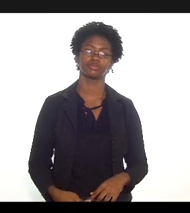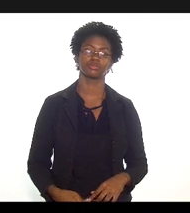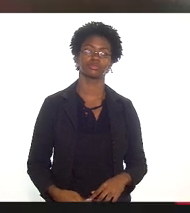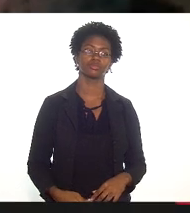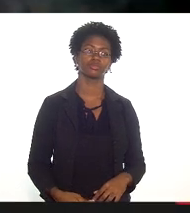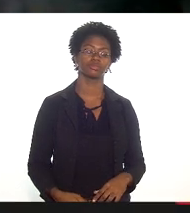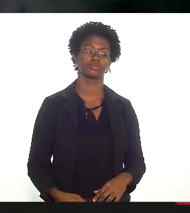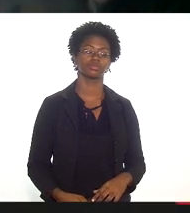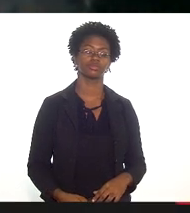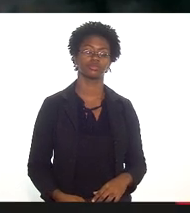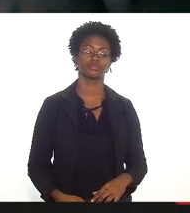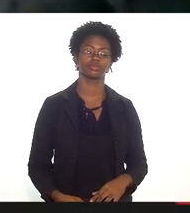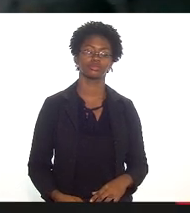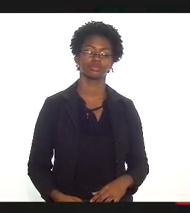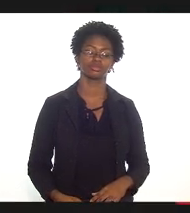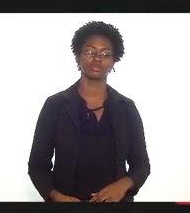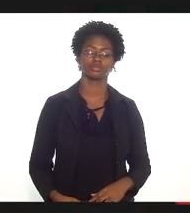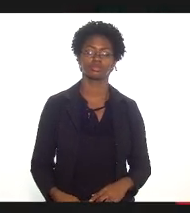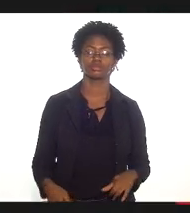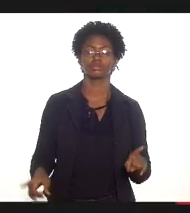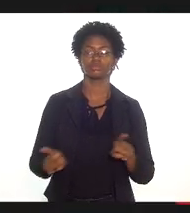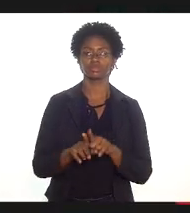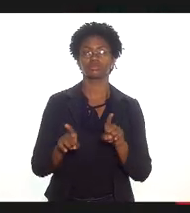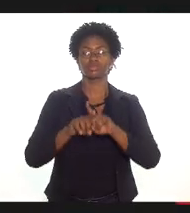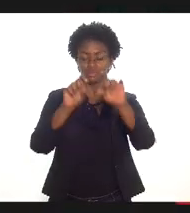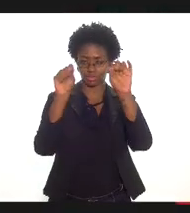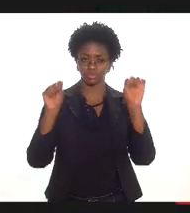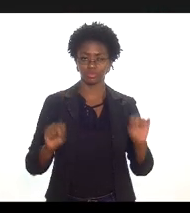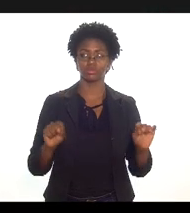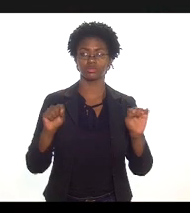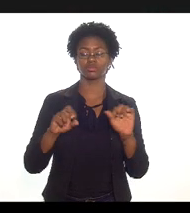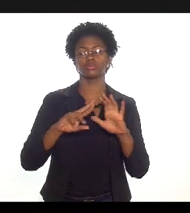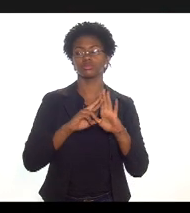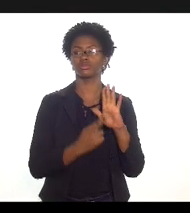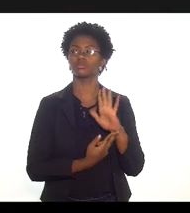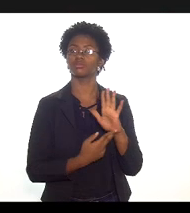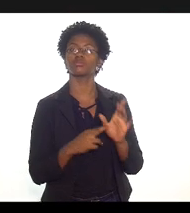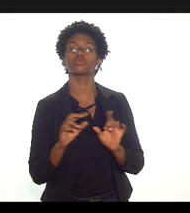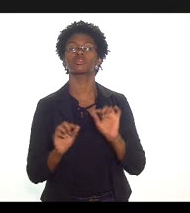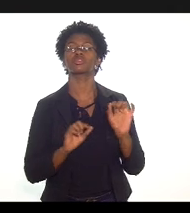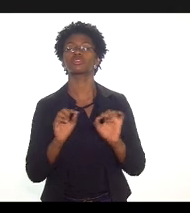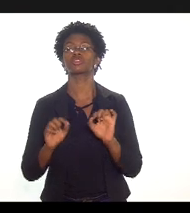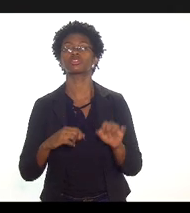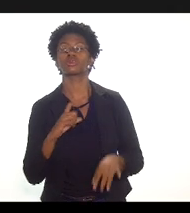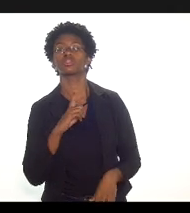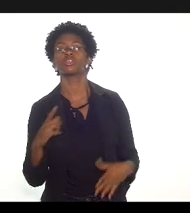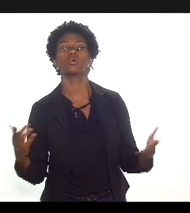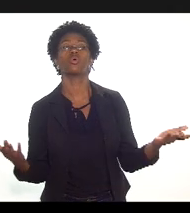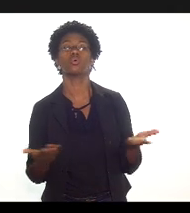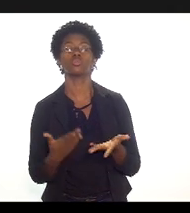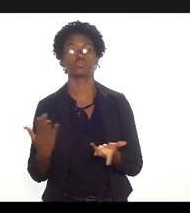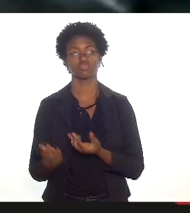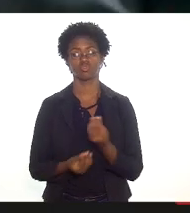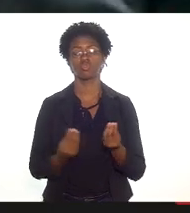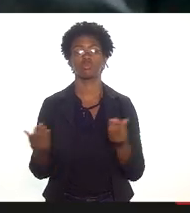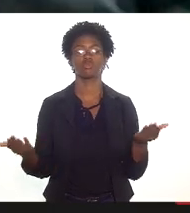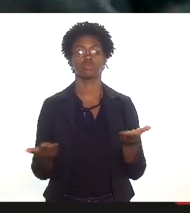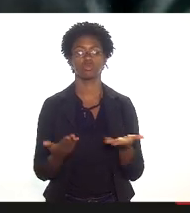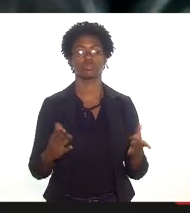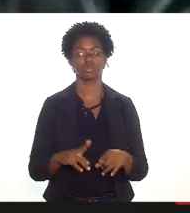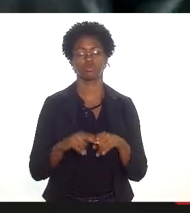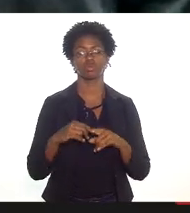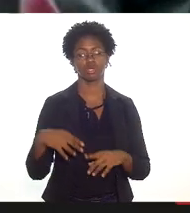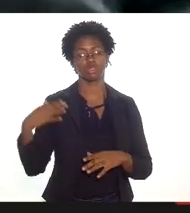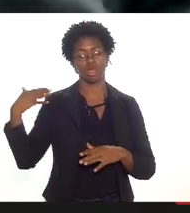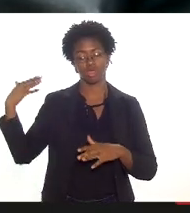E indo além, em relação ao sistema de regulação, o que que a gente tem hoje, tá? A gente vem de uma